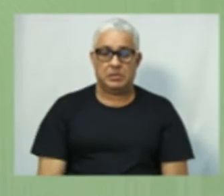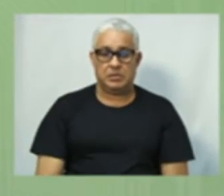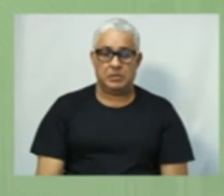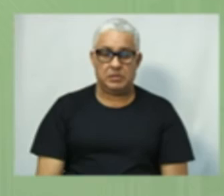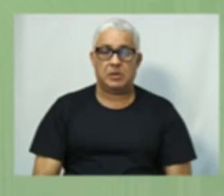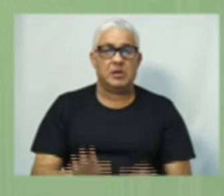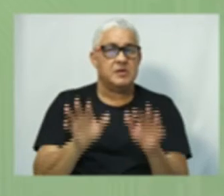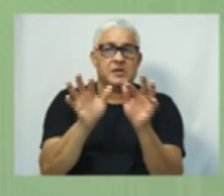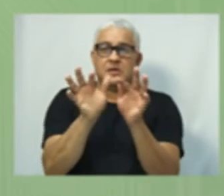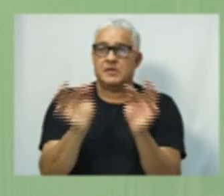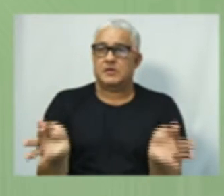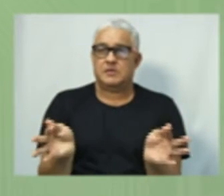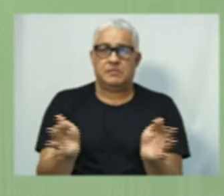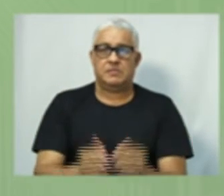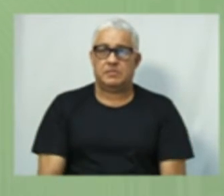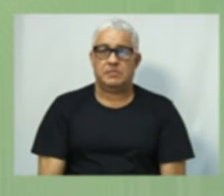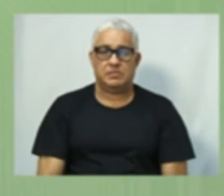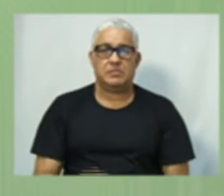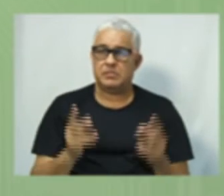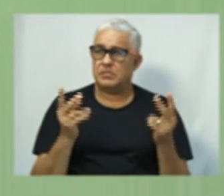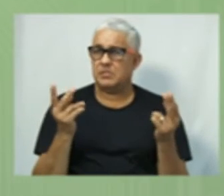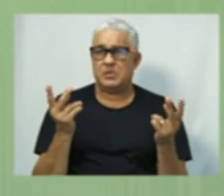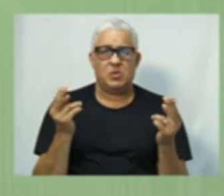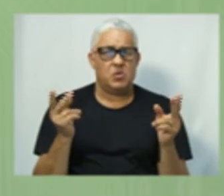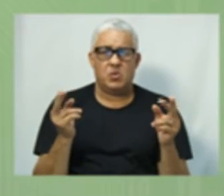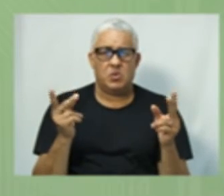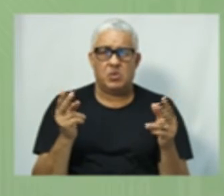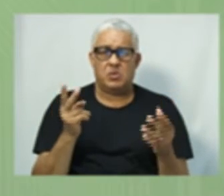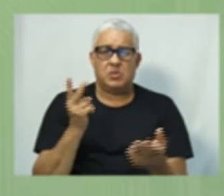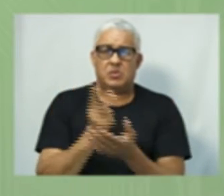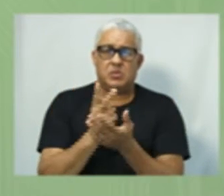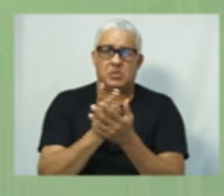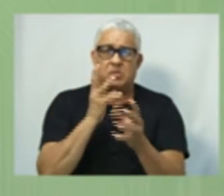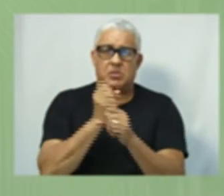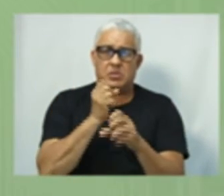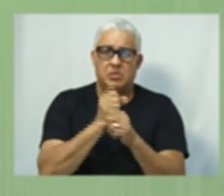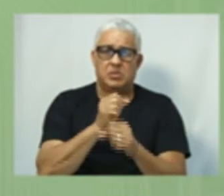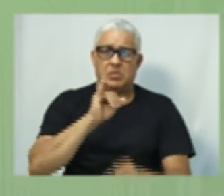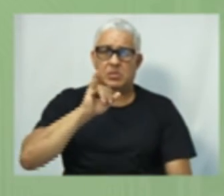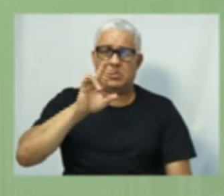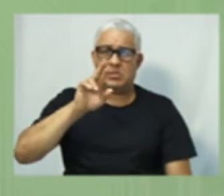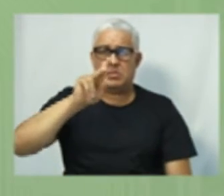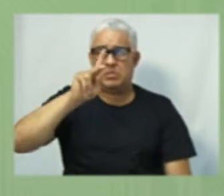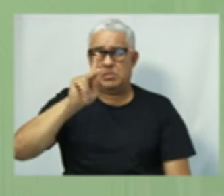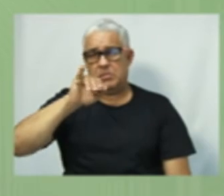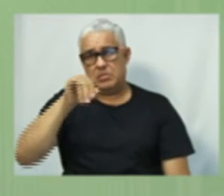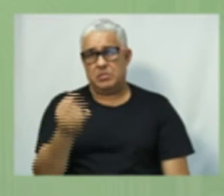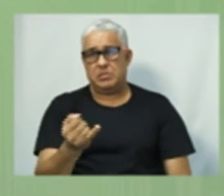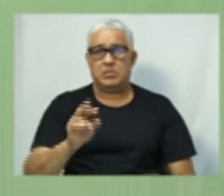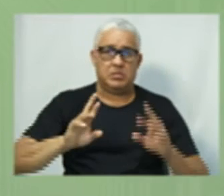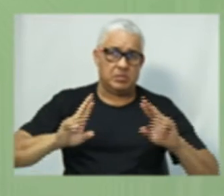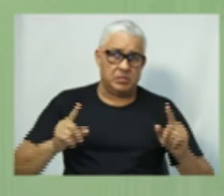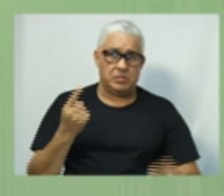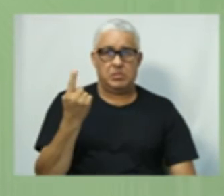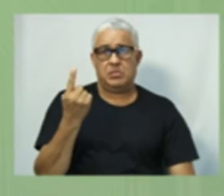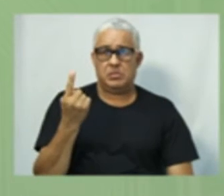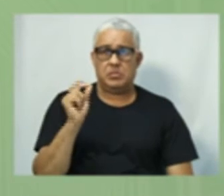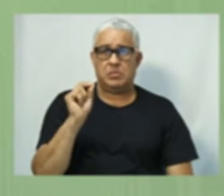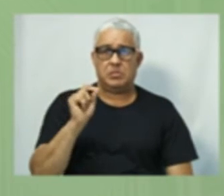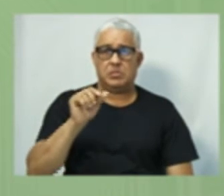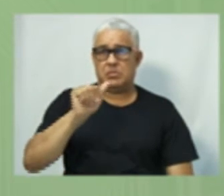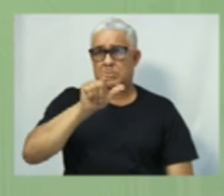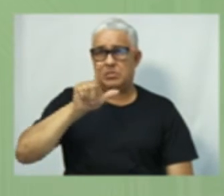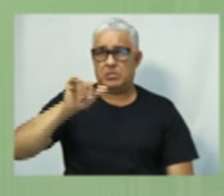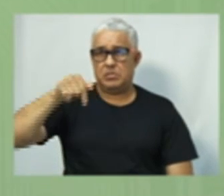Muito simples. É igualzinho ao cálculo do IRPJ. A diferença é sua